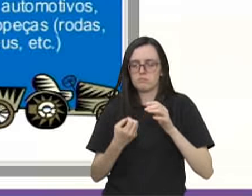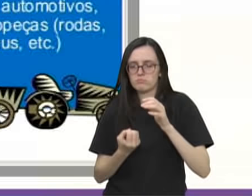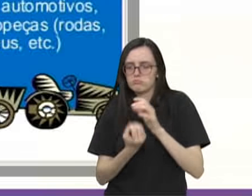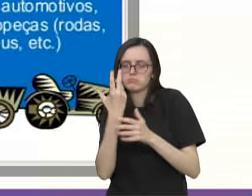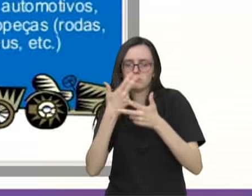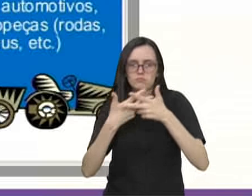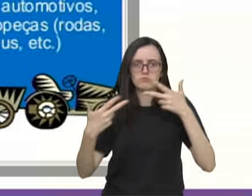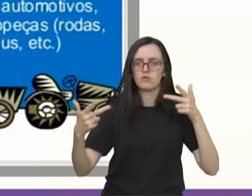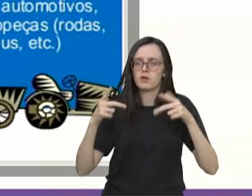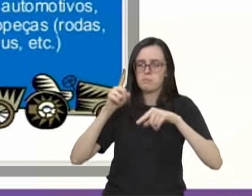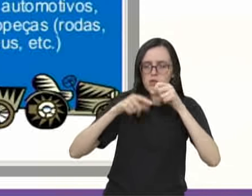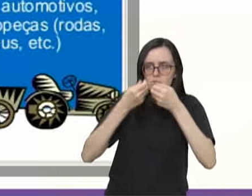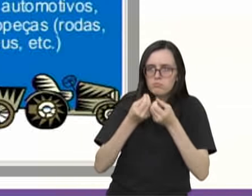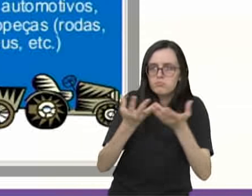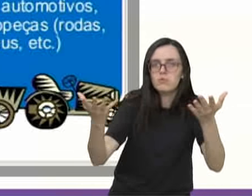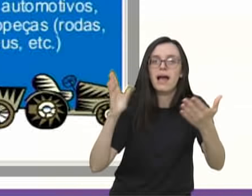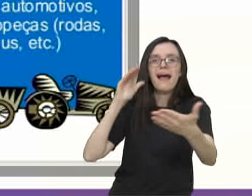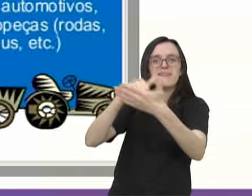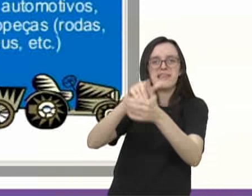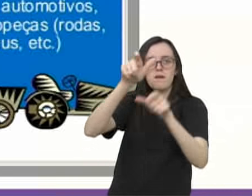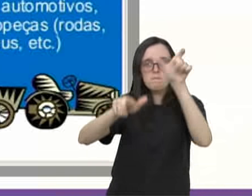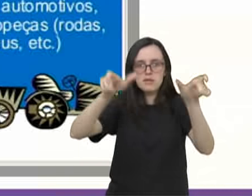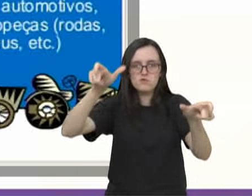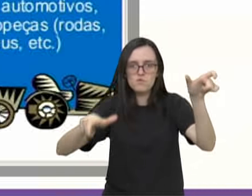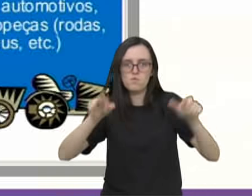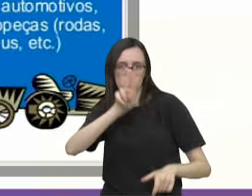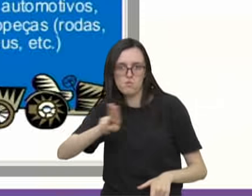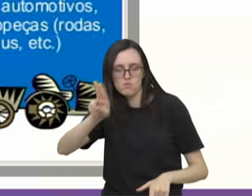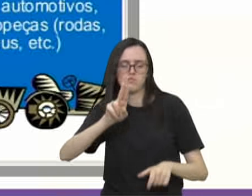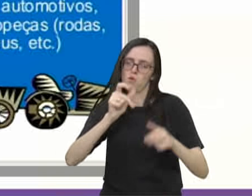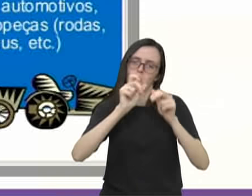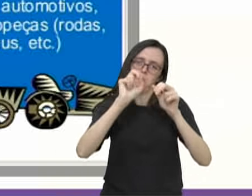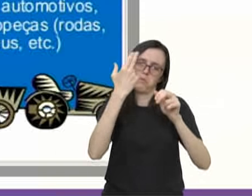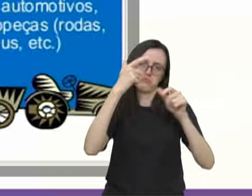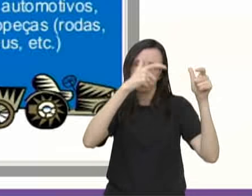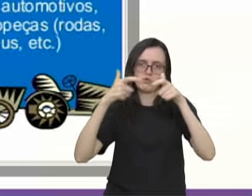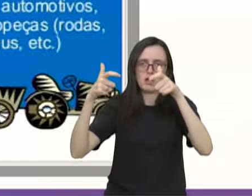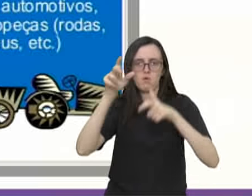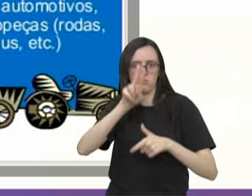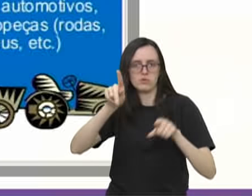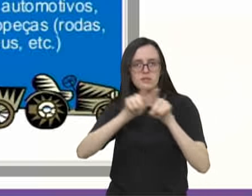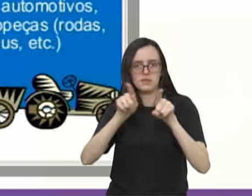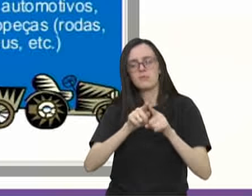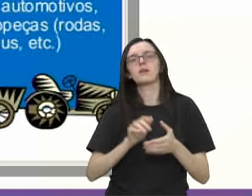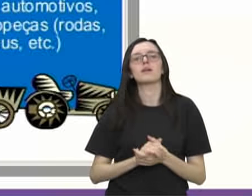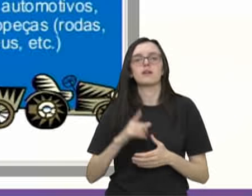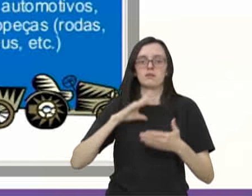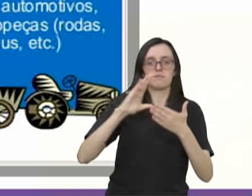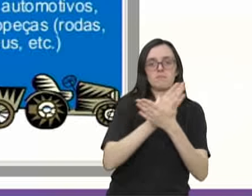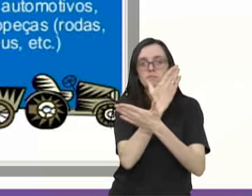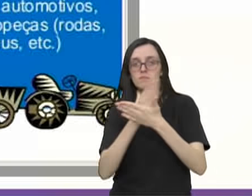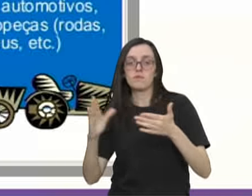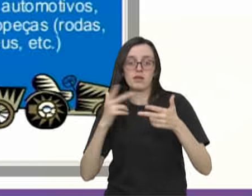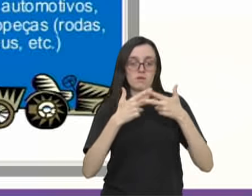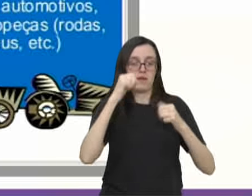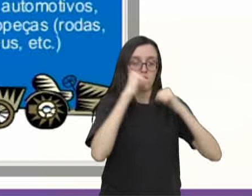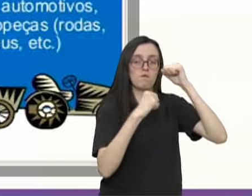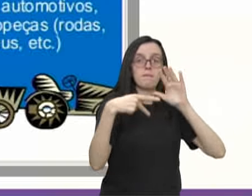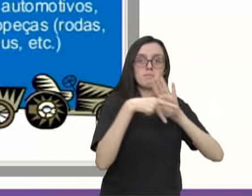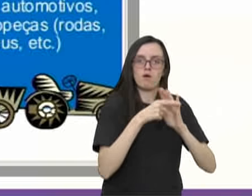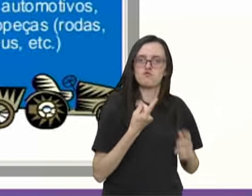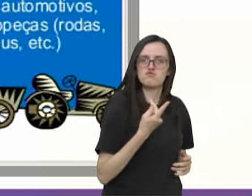até o consumidor final e aí também é subdividido em indústrias de bens duráveis e é de bens não duráveis